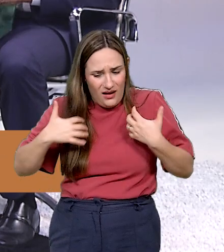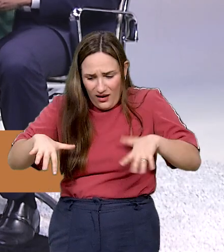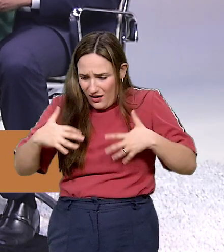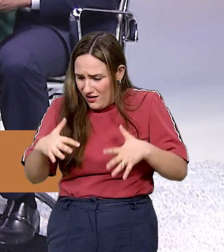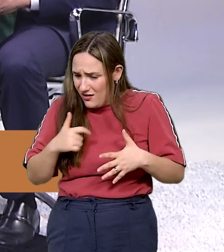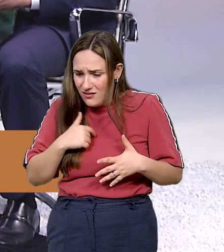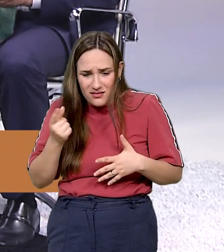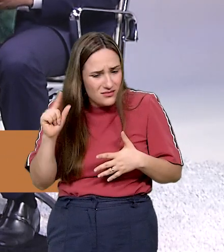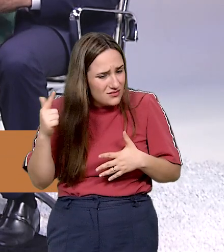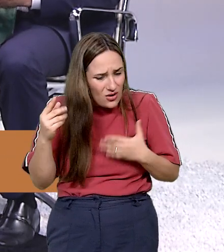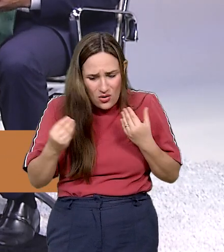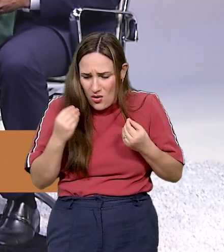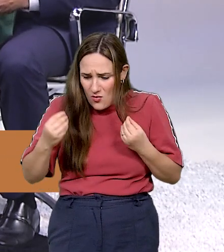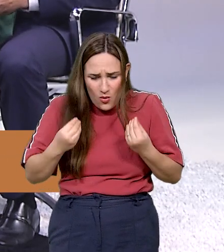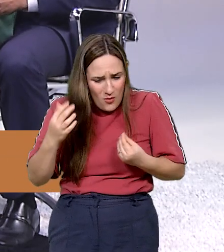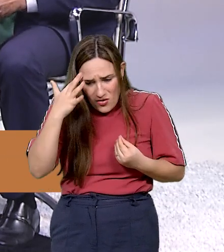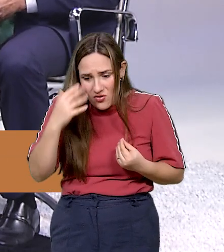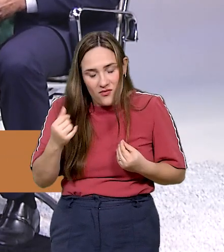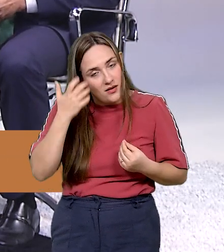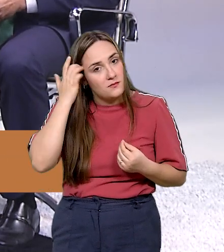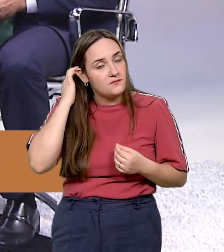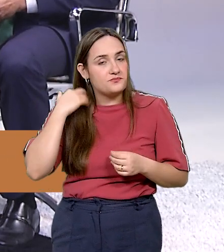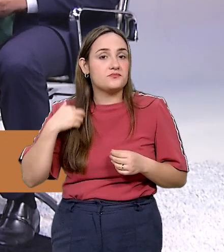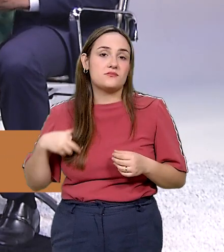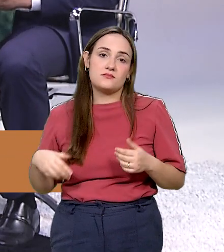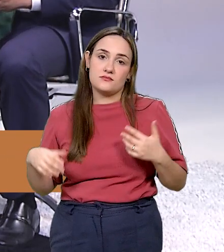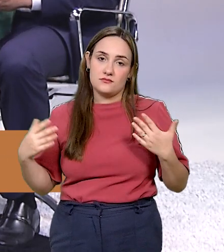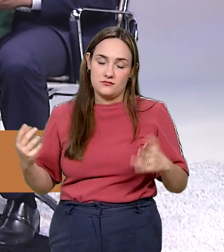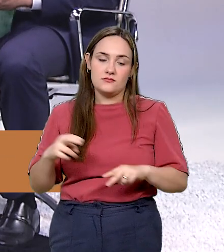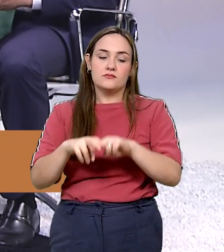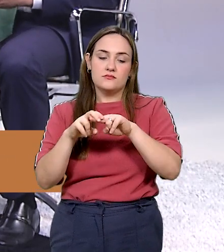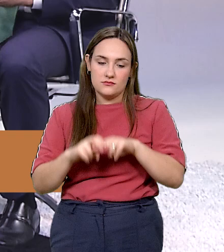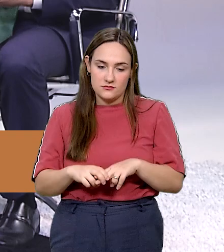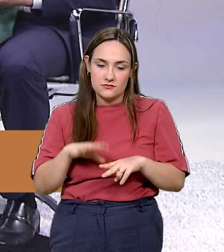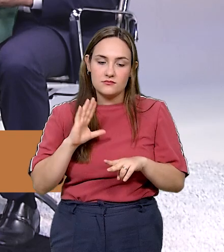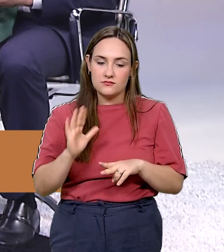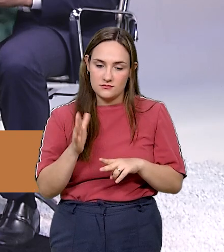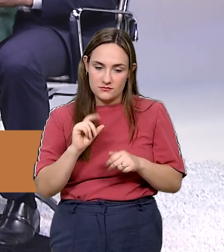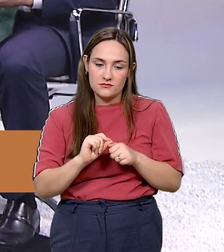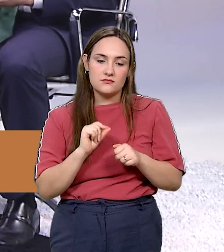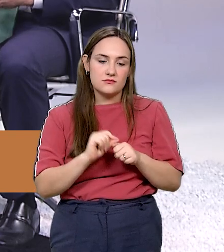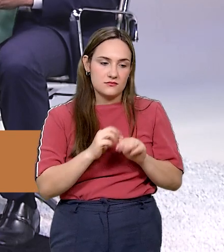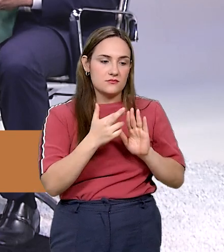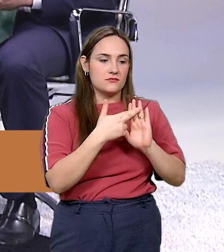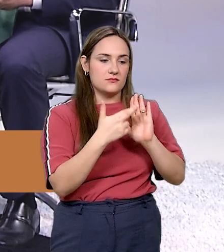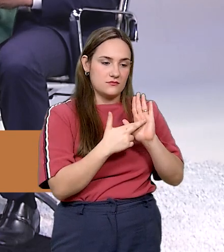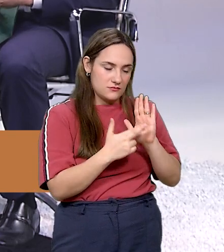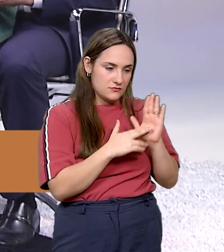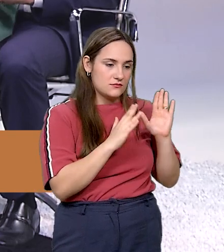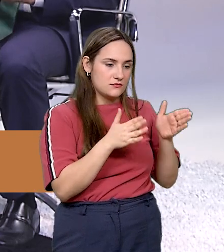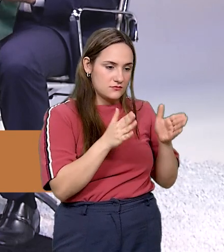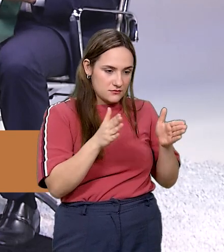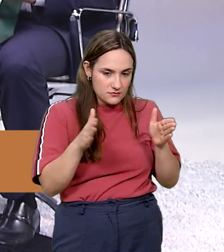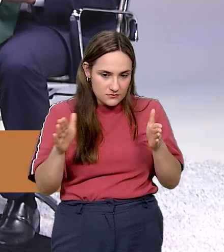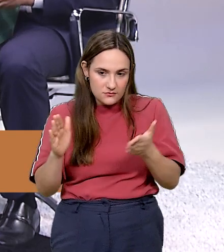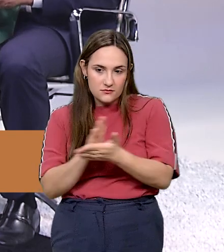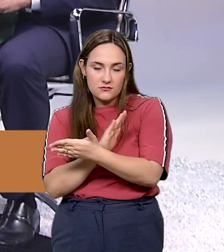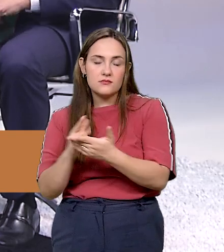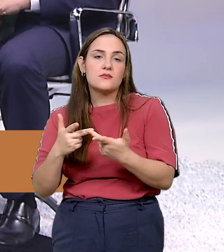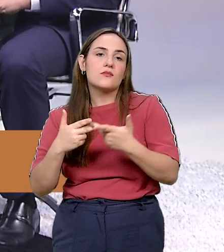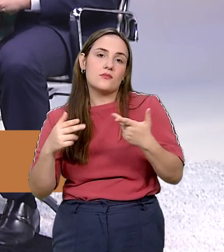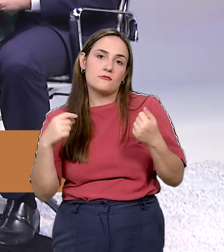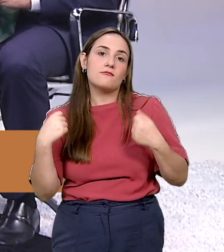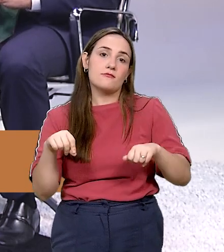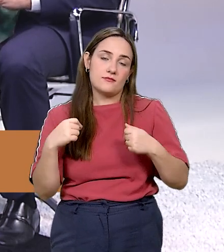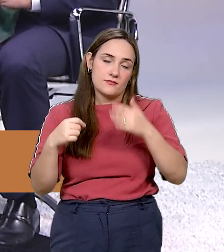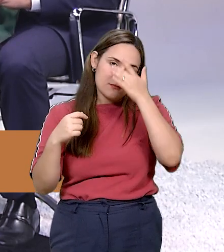pessoa fica desesperada, não sabe quais providências tomar. Então, nós elaboramos todo um roteiro, algumas